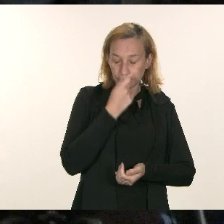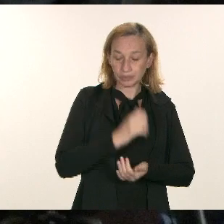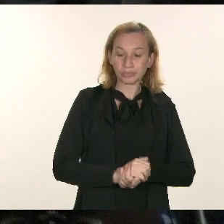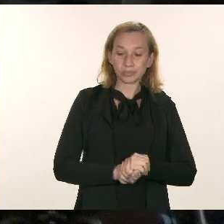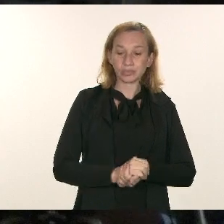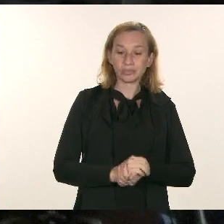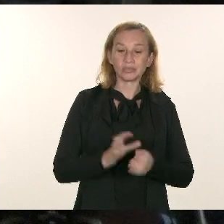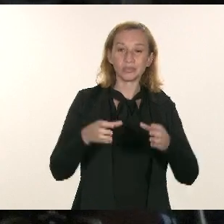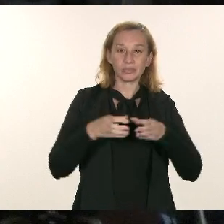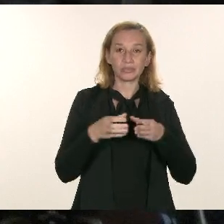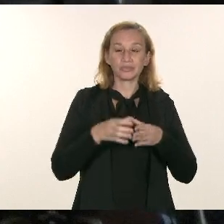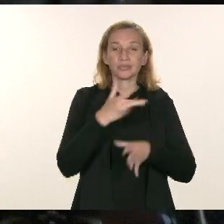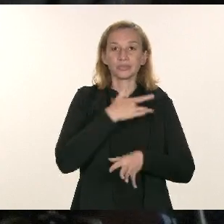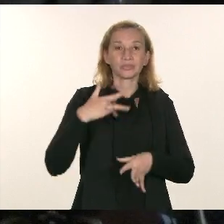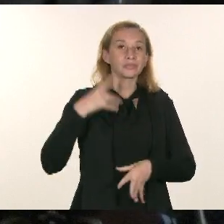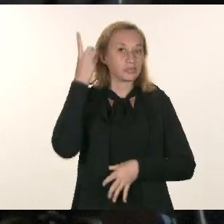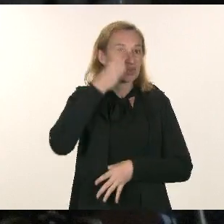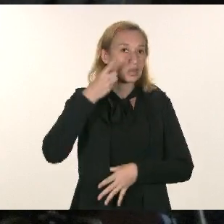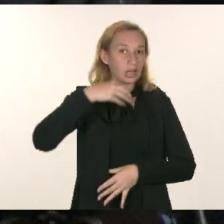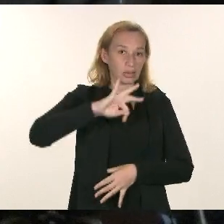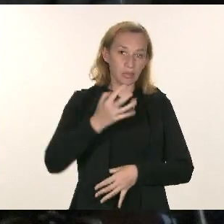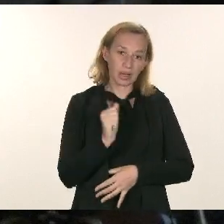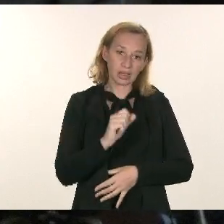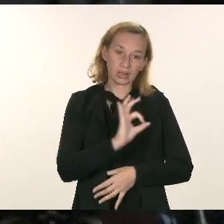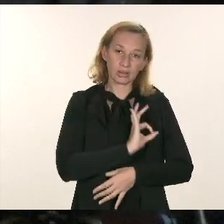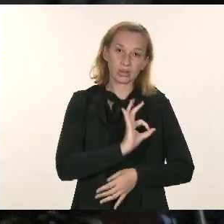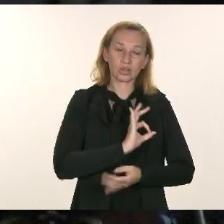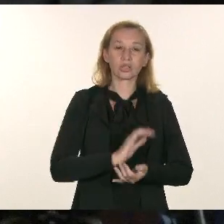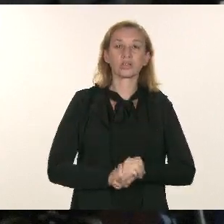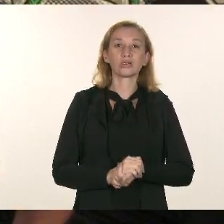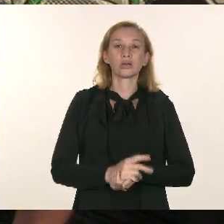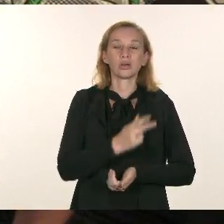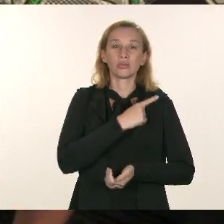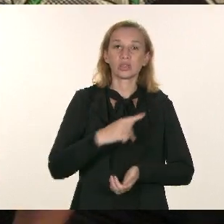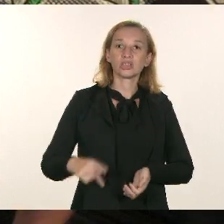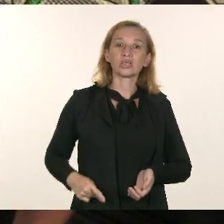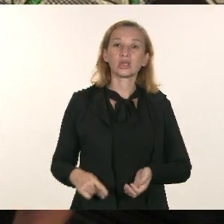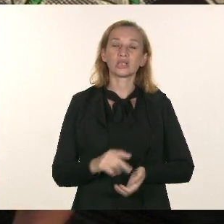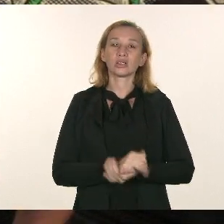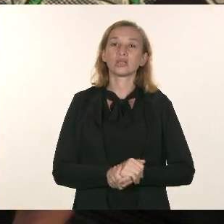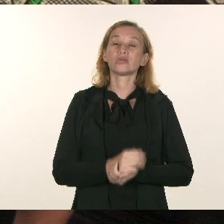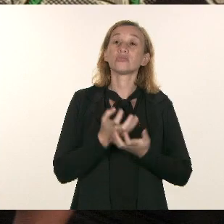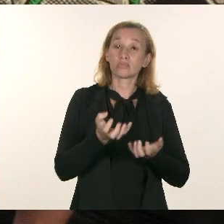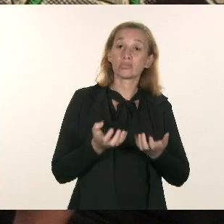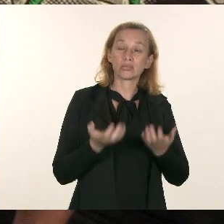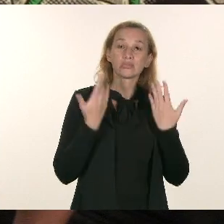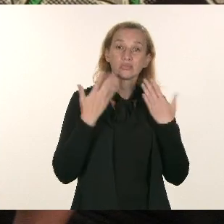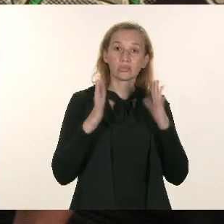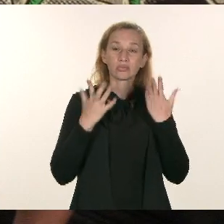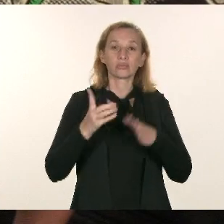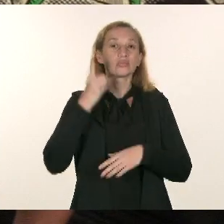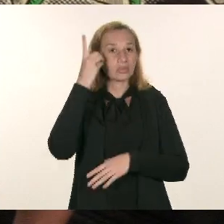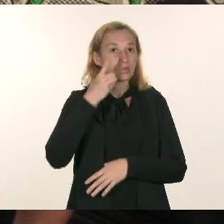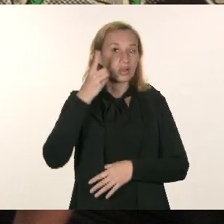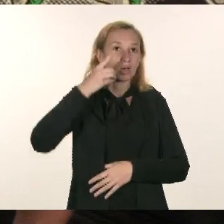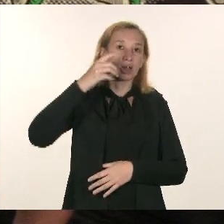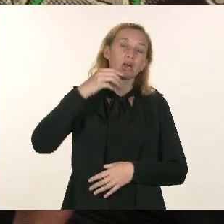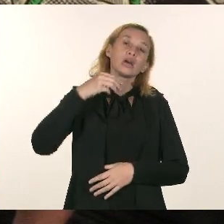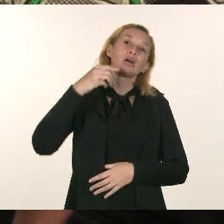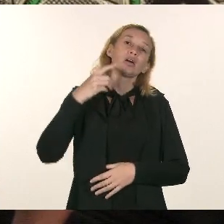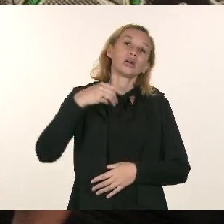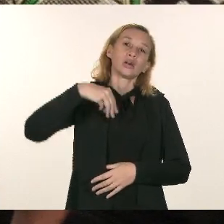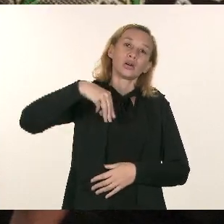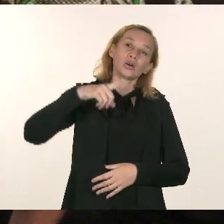Pela Comissão de Saúde, deputada Marta Rocha. Presidente, inicialmente eu quero saudar o deputado Luiz Martins pela